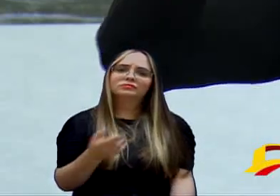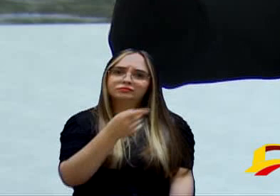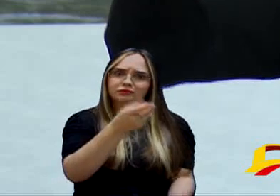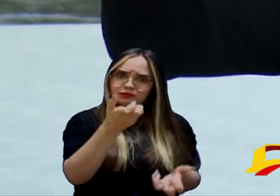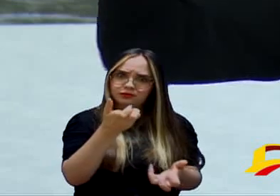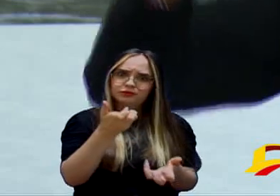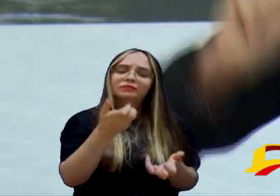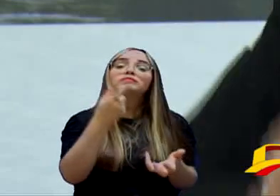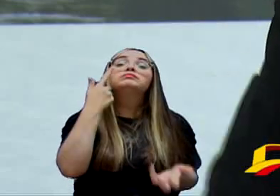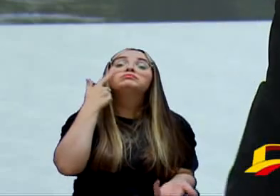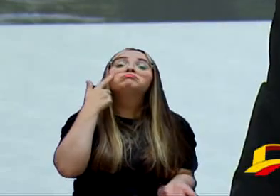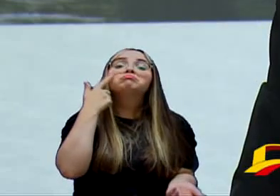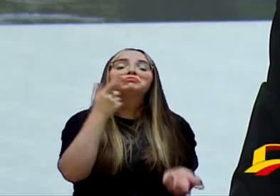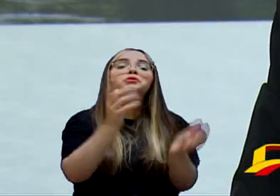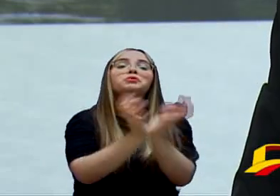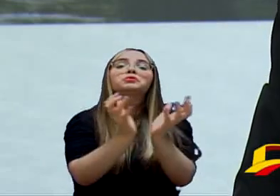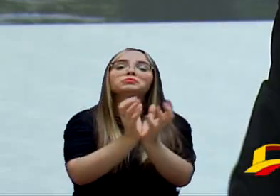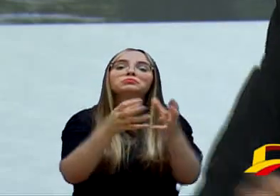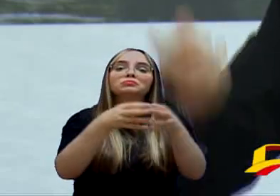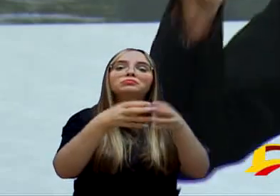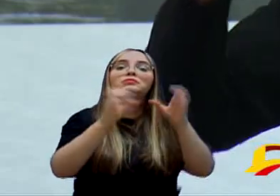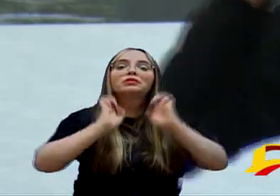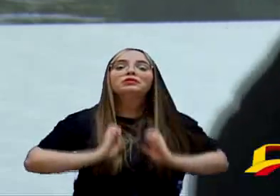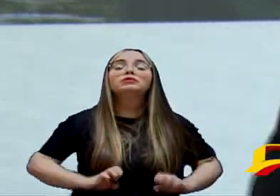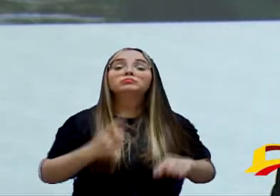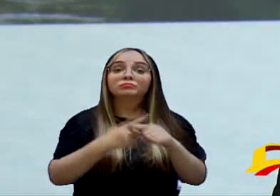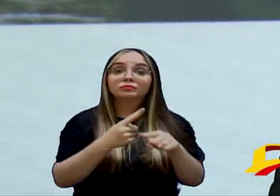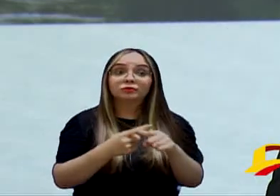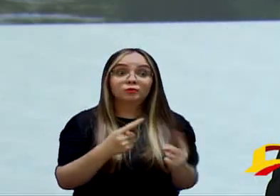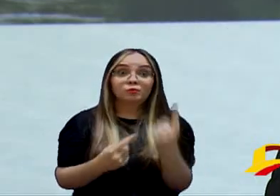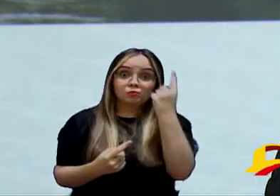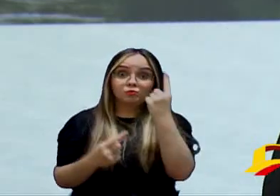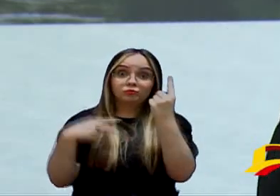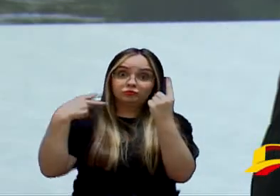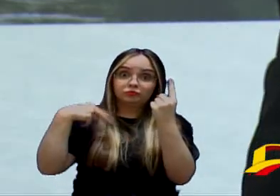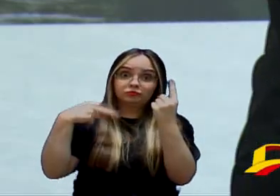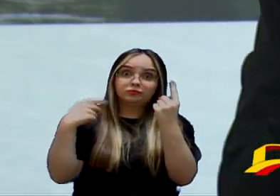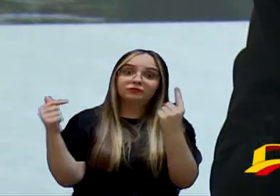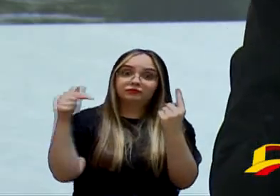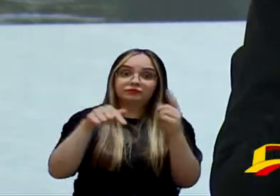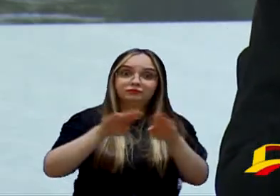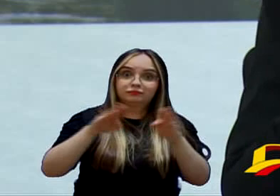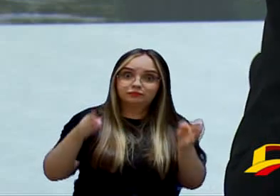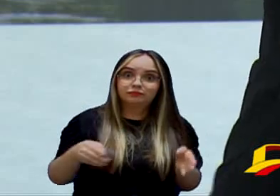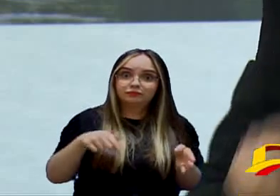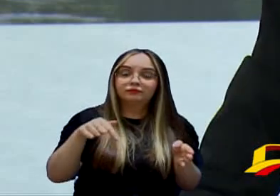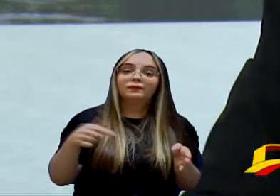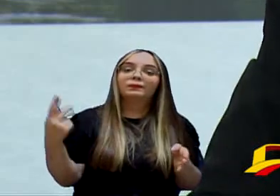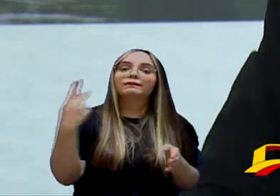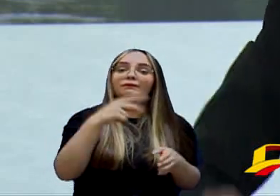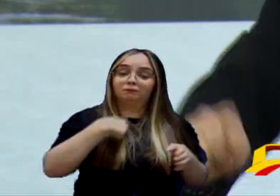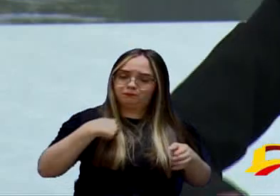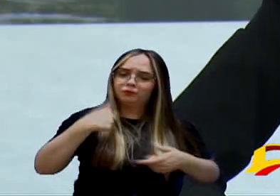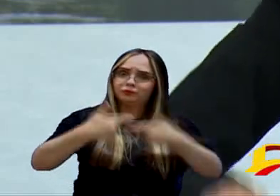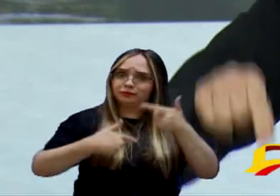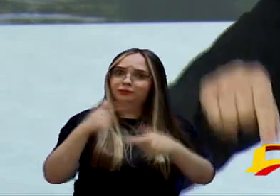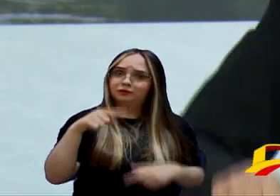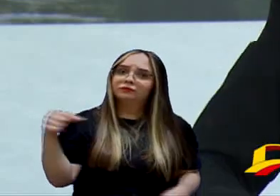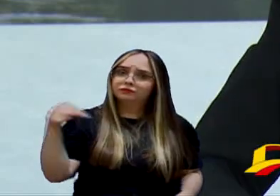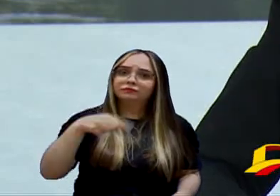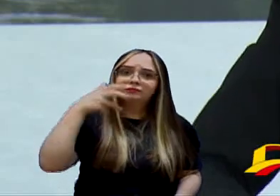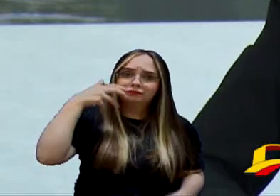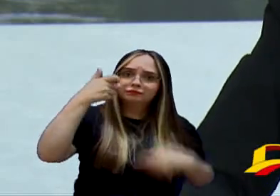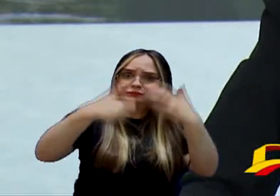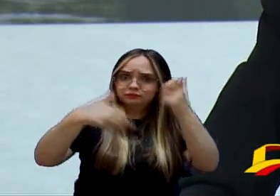que eu quero ver essa comissão de ética porque se uma vereadora vem na Tribuna exerceu o papel dela dizer que